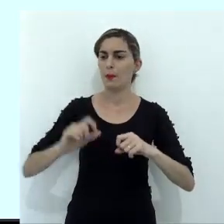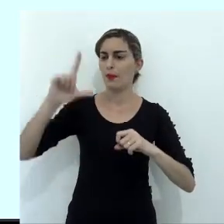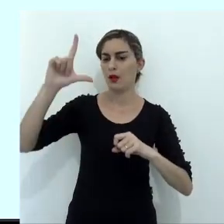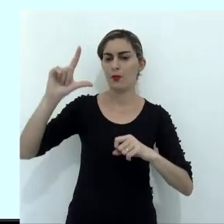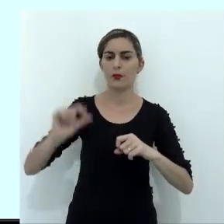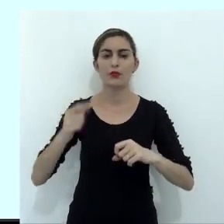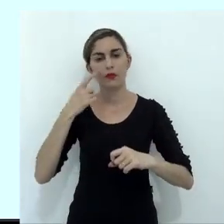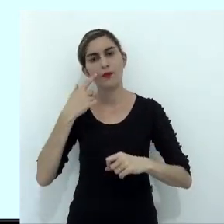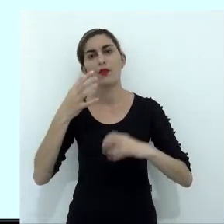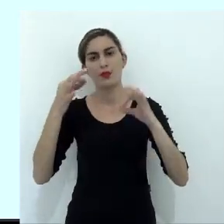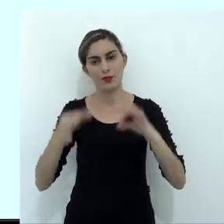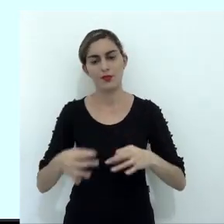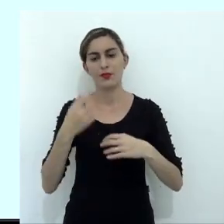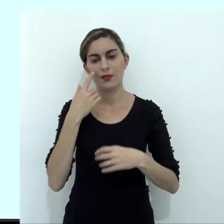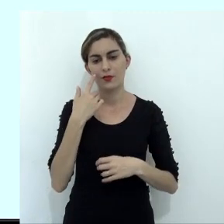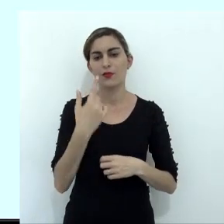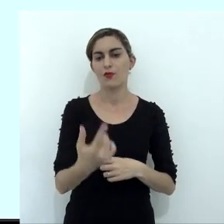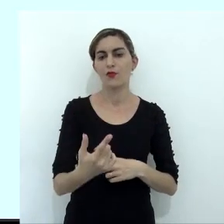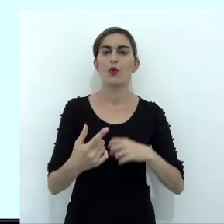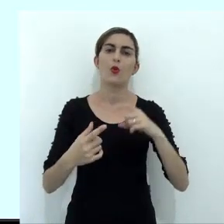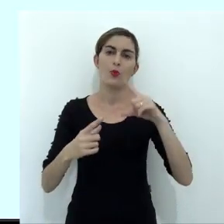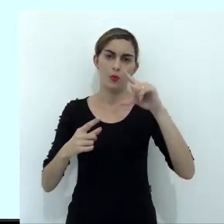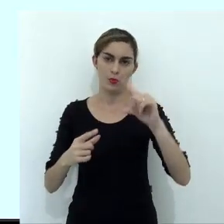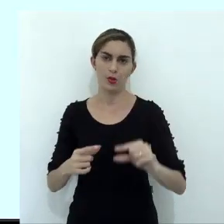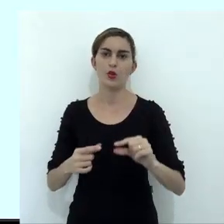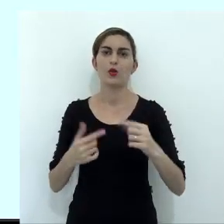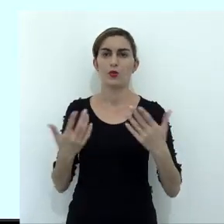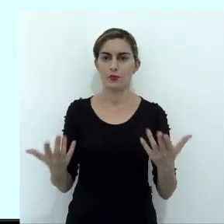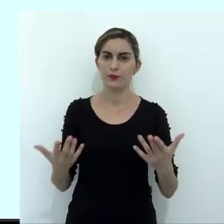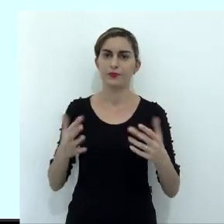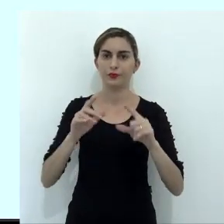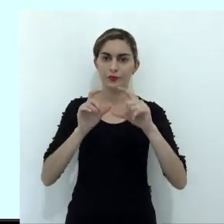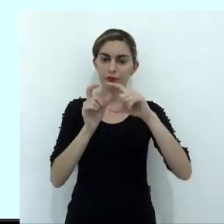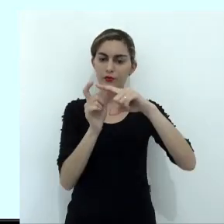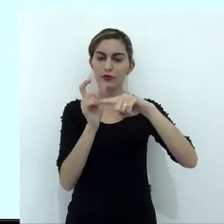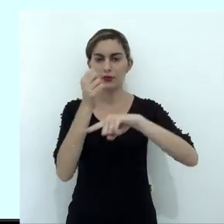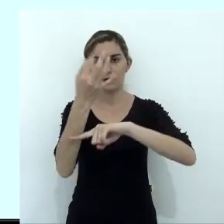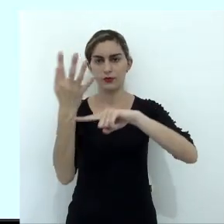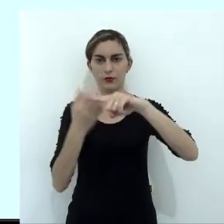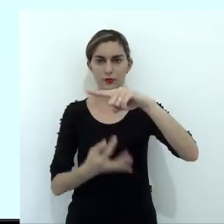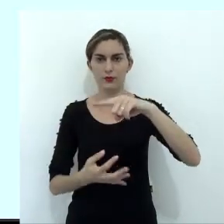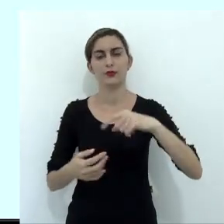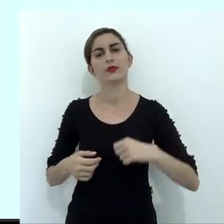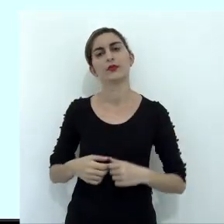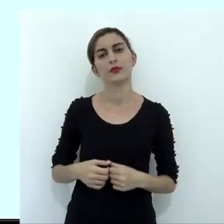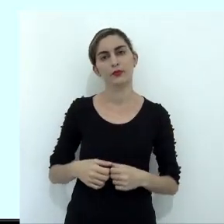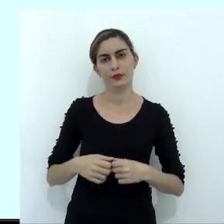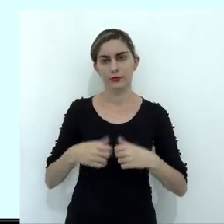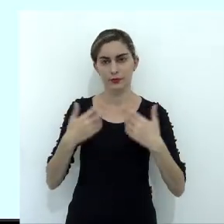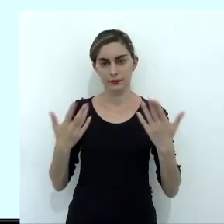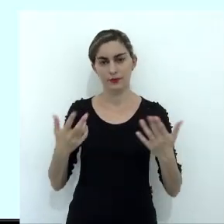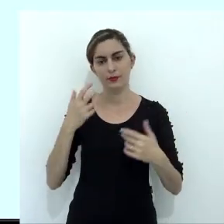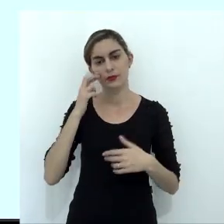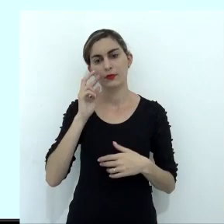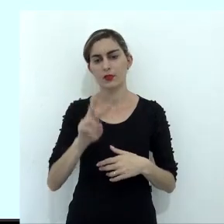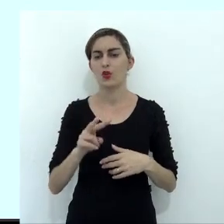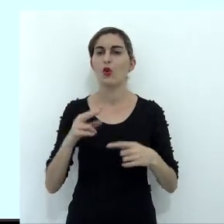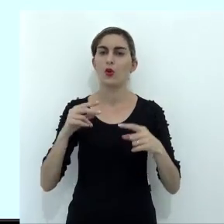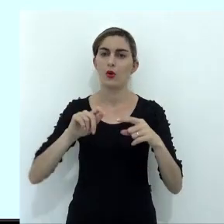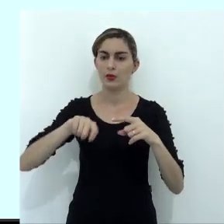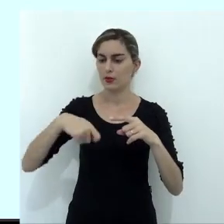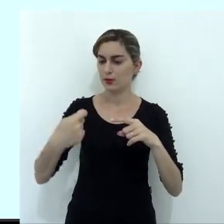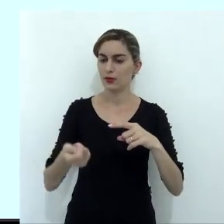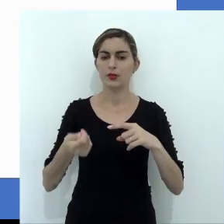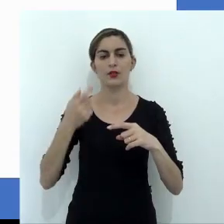maior? Exatamente como a gente já viu. O menor numerador vai ser a menor fração e o maior denominador vai ser a maior fração. Então,